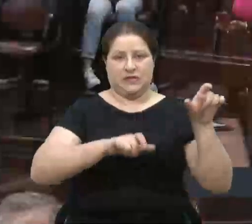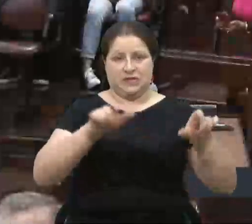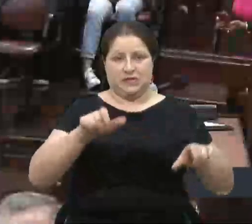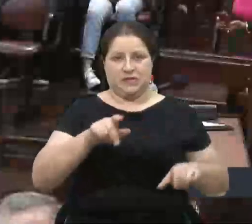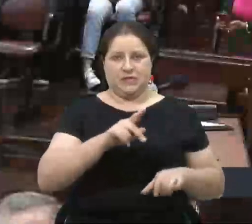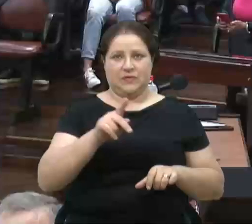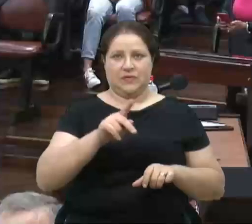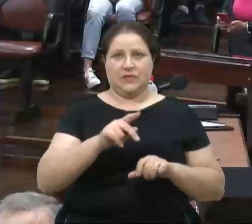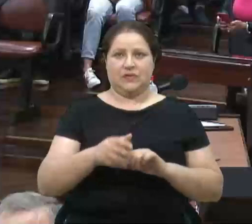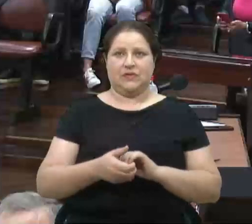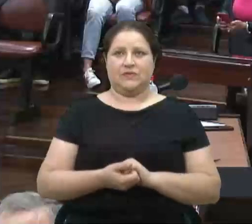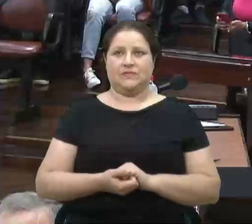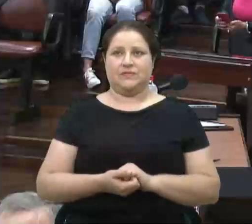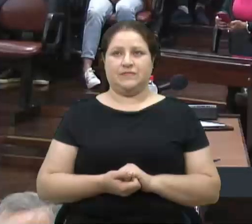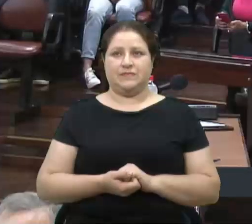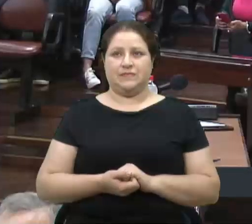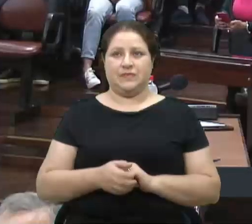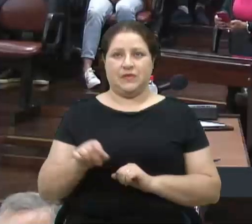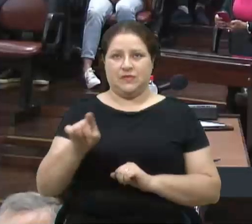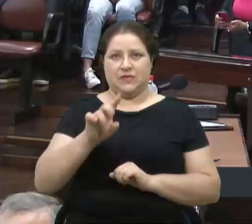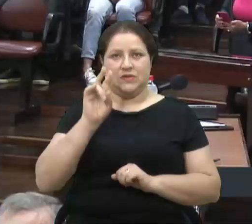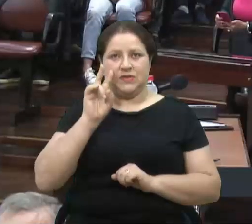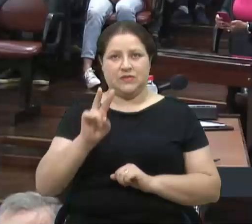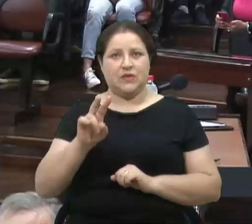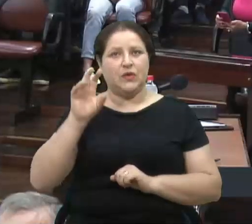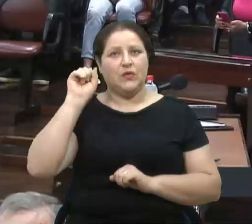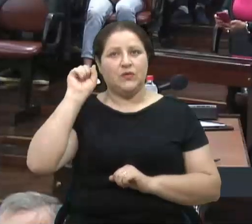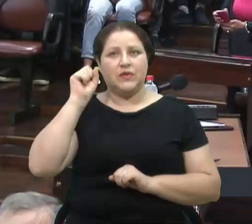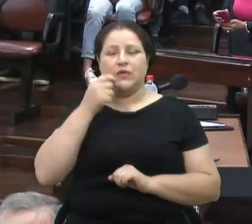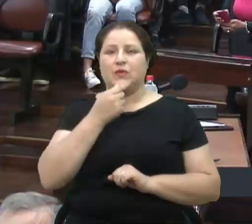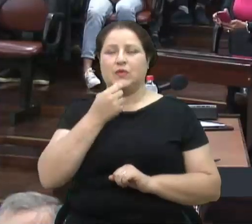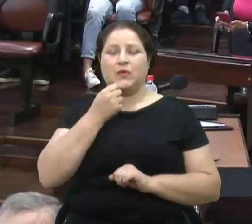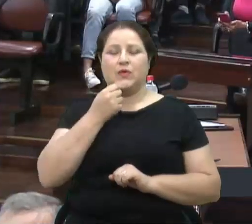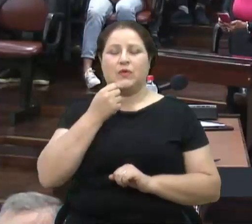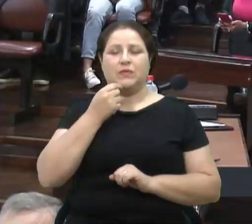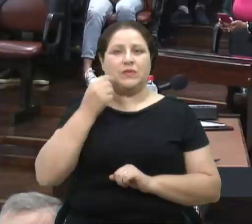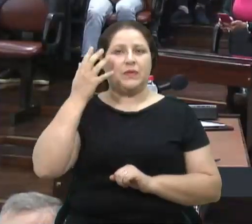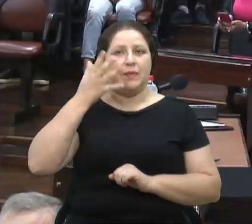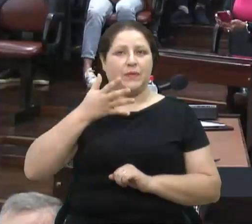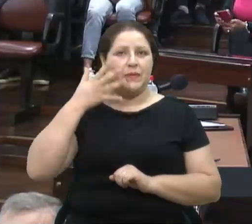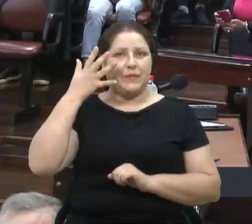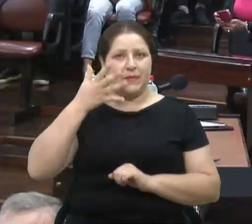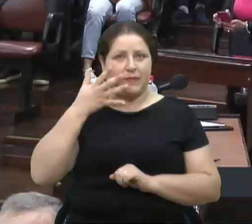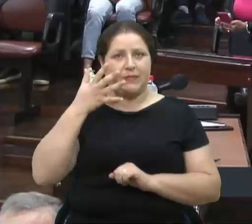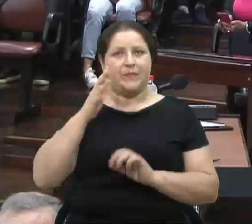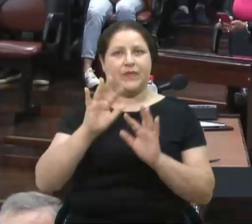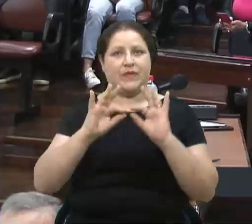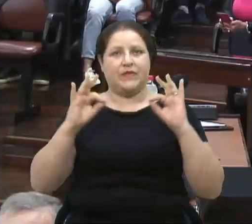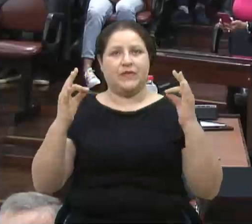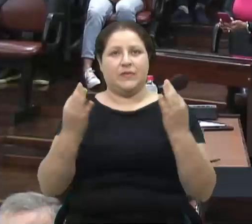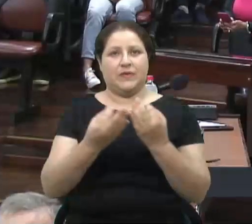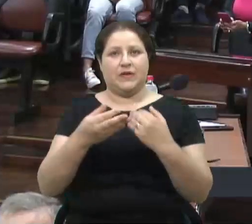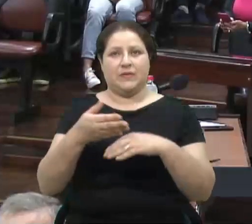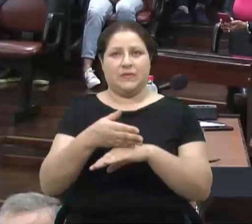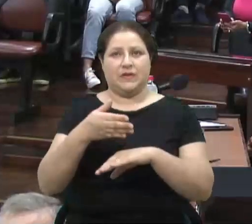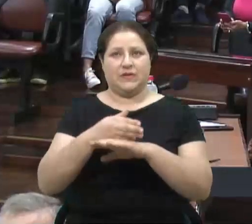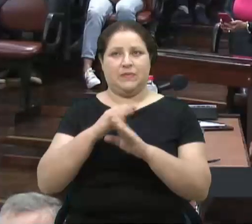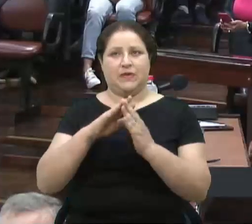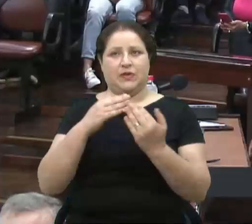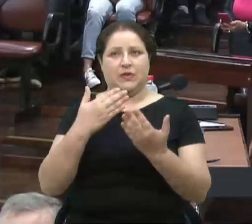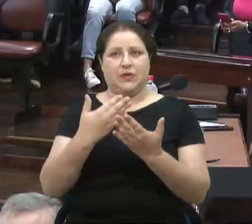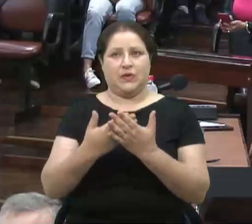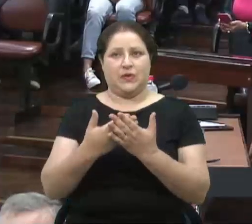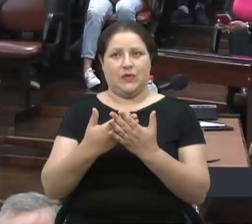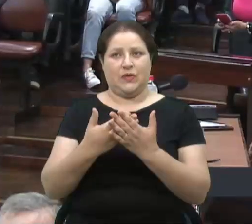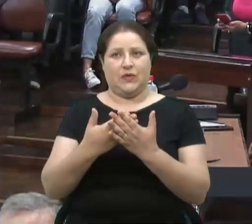vocês viram o Vitor viram ele as famílias que fazem parte da essa serra